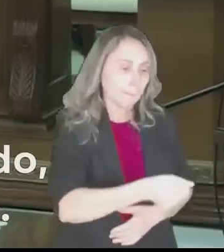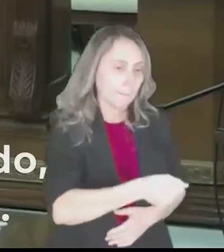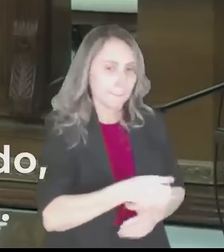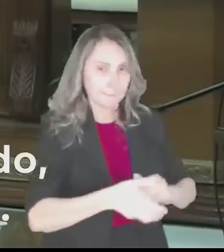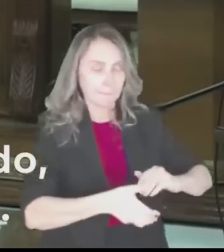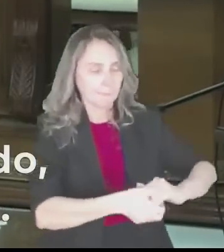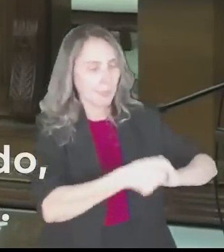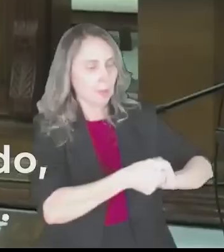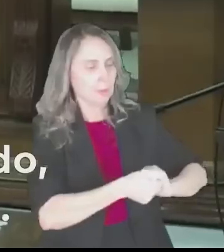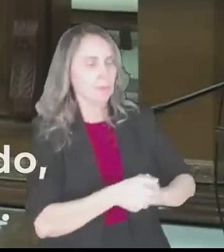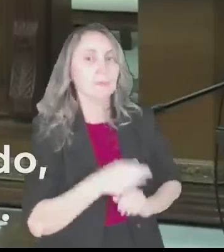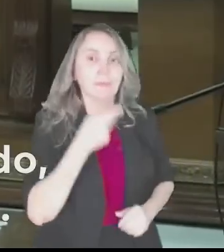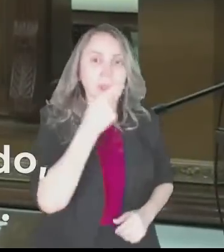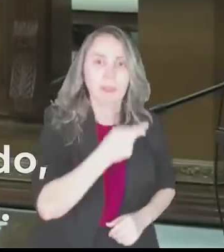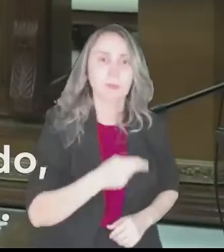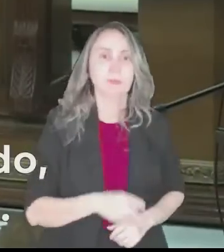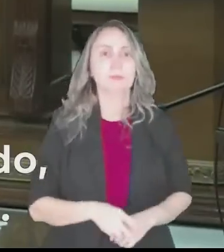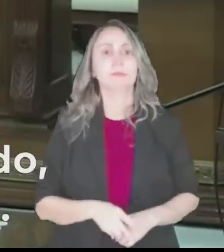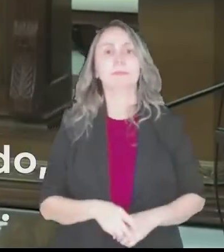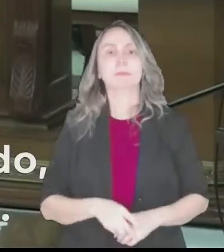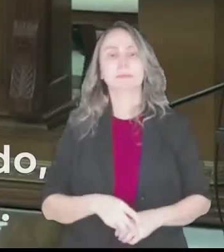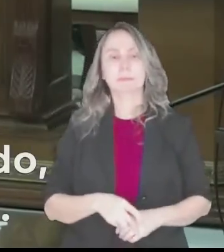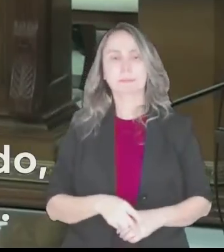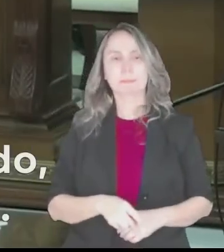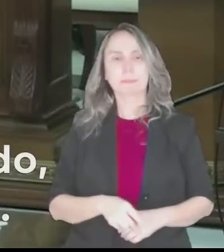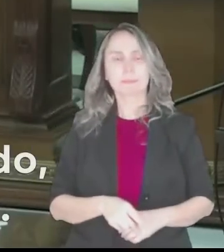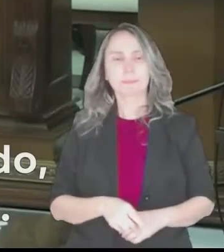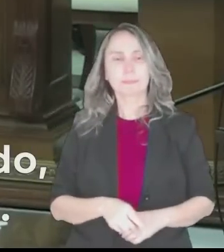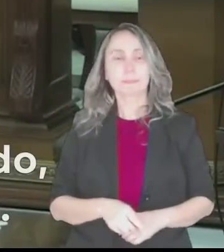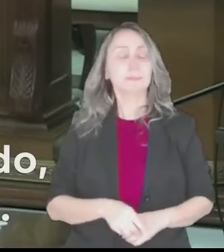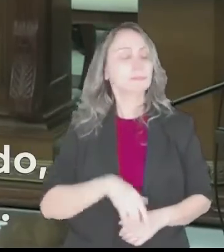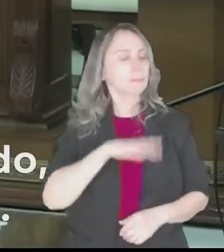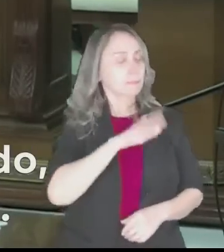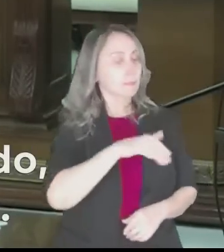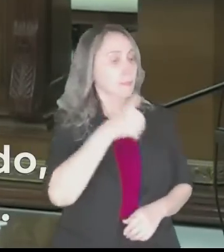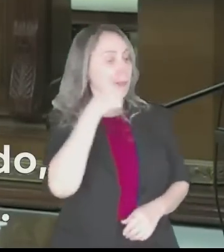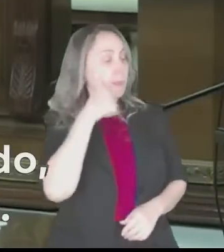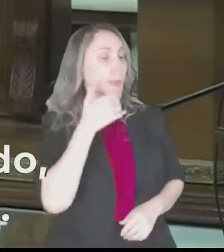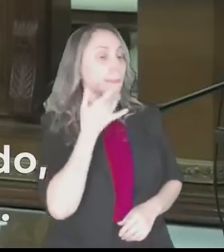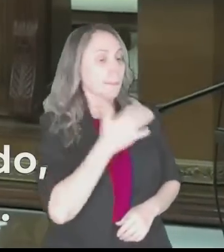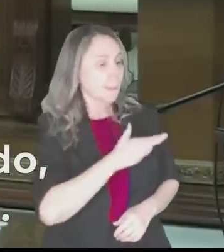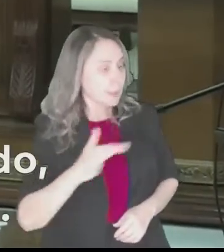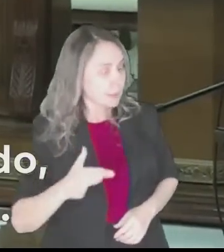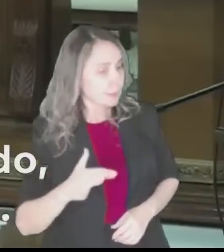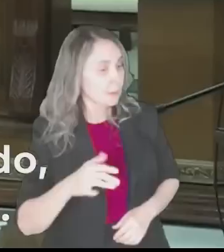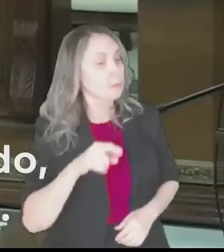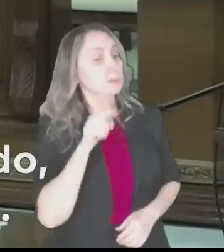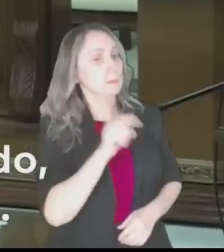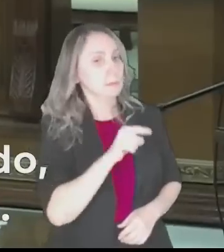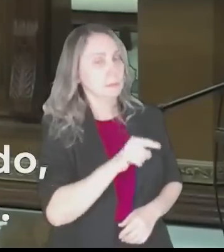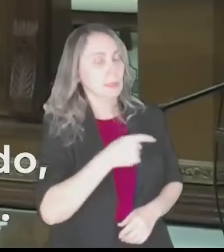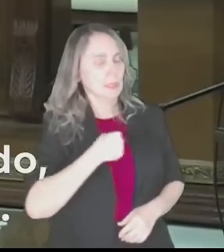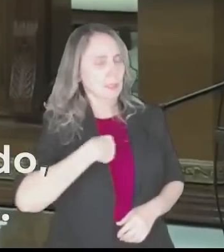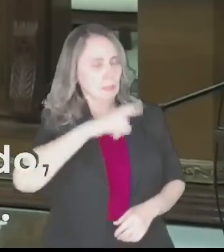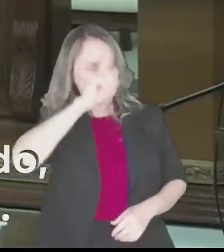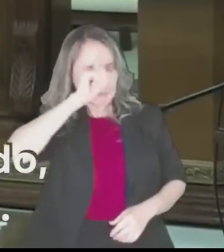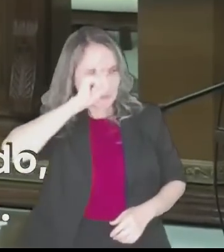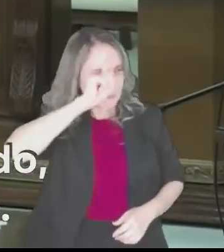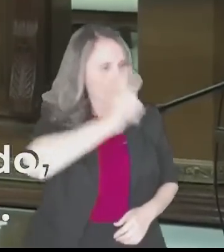Talita cumi, que traduzido é: menina, a ti te